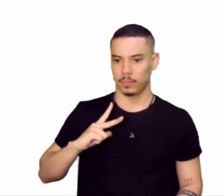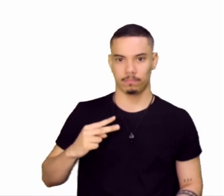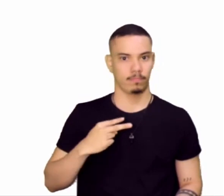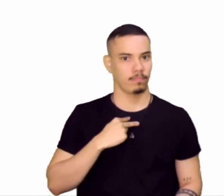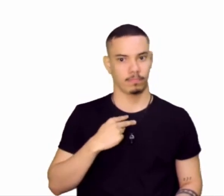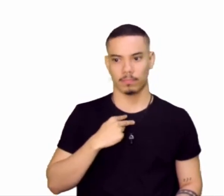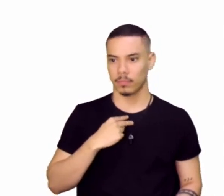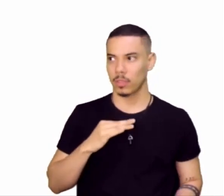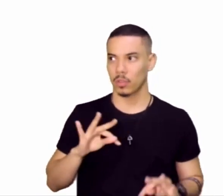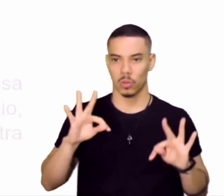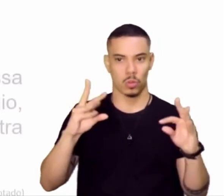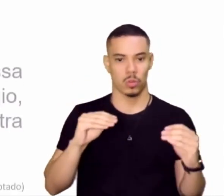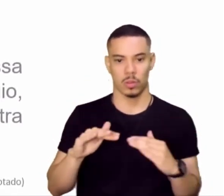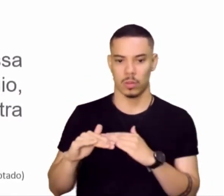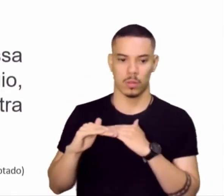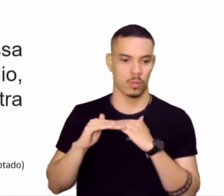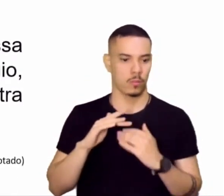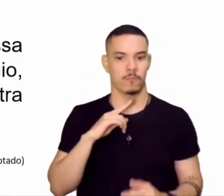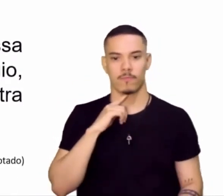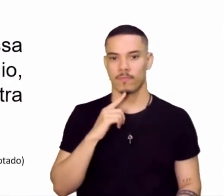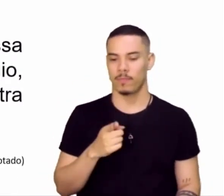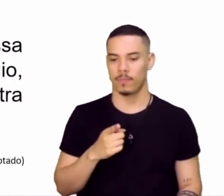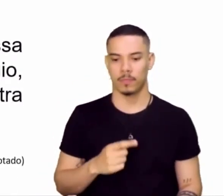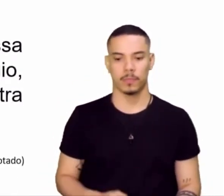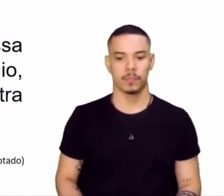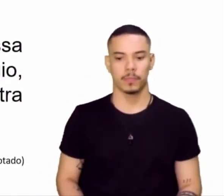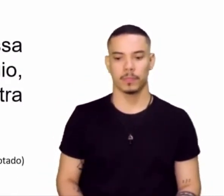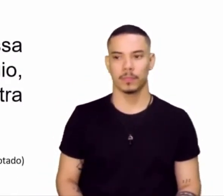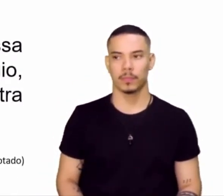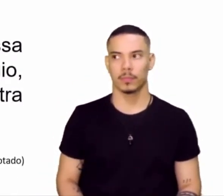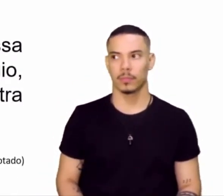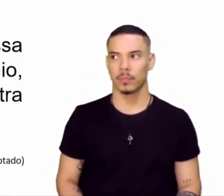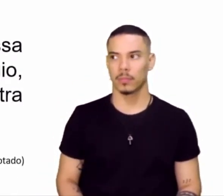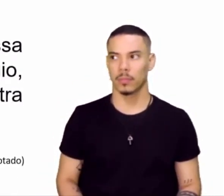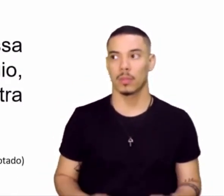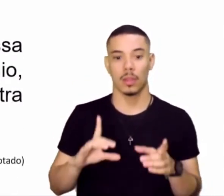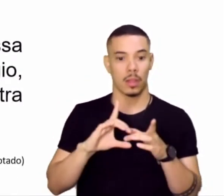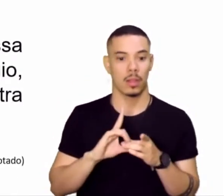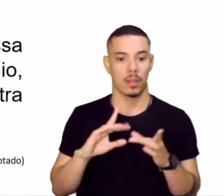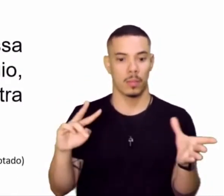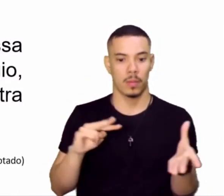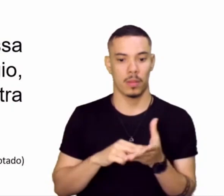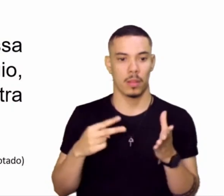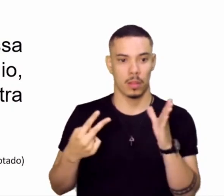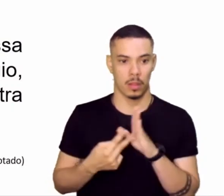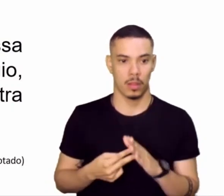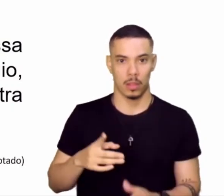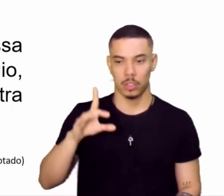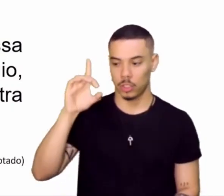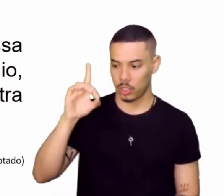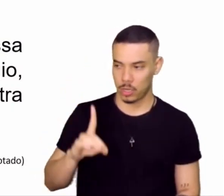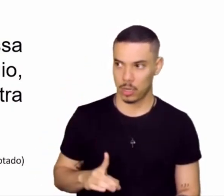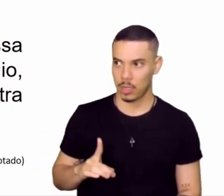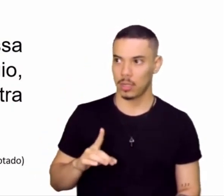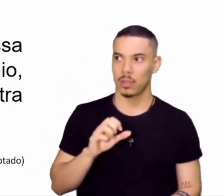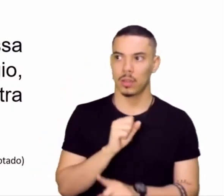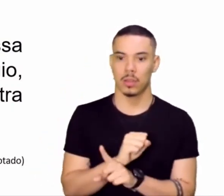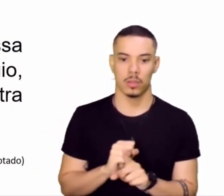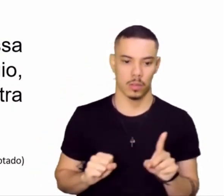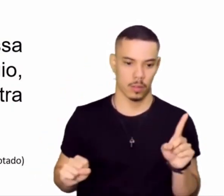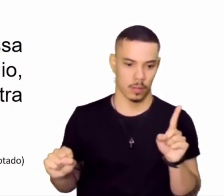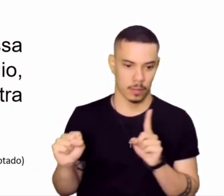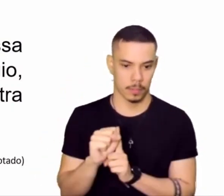pode generalizar-se. A democracia é a criação e garantia de direitos. Nossa